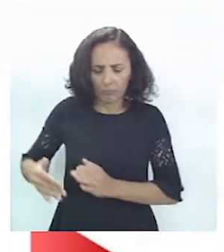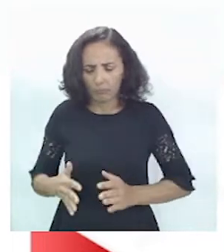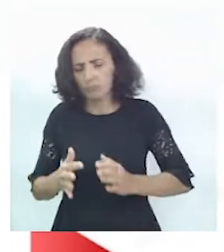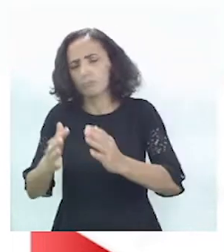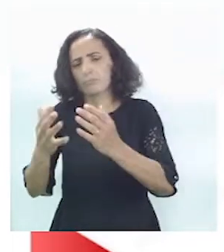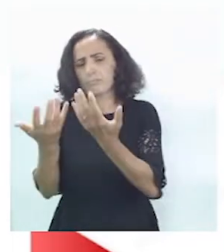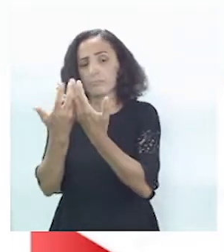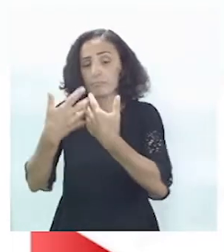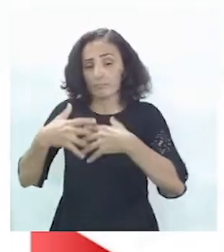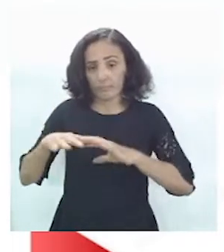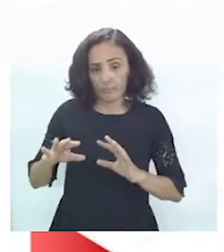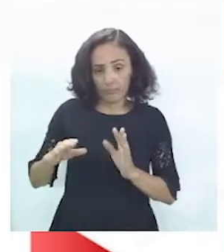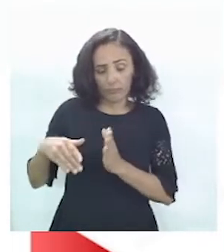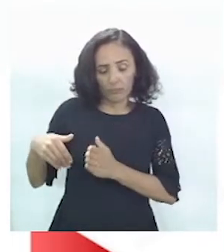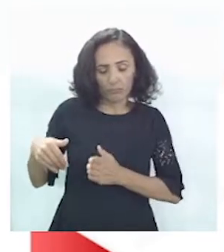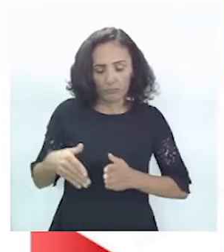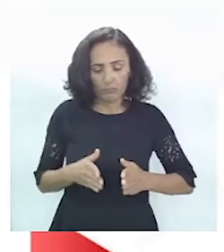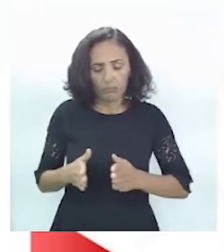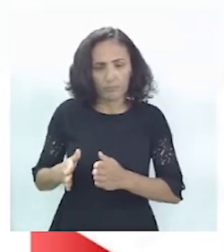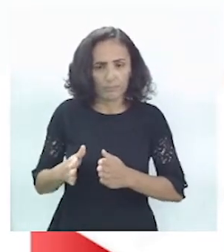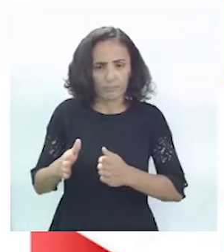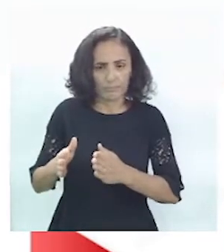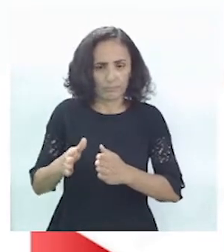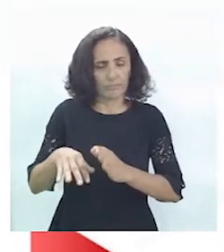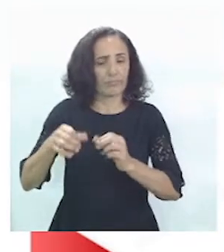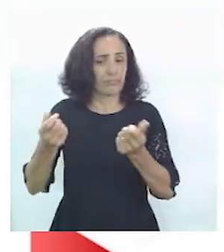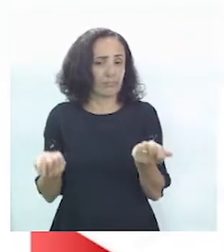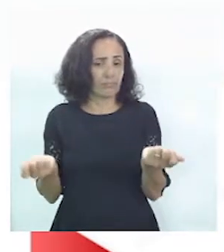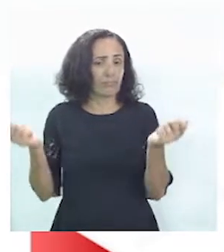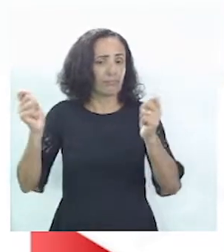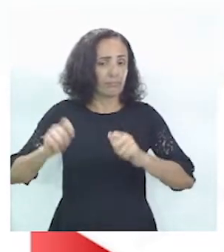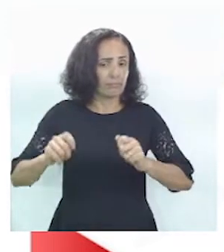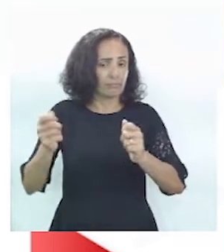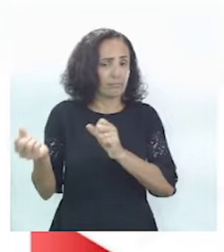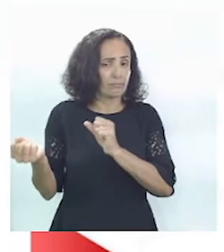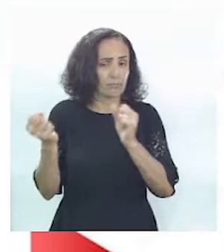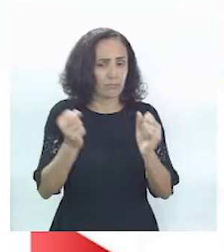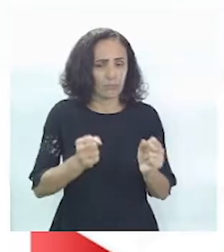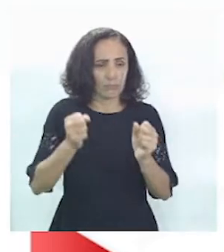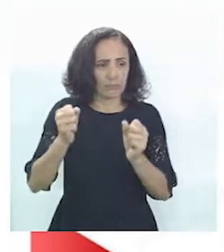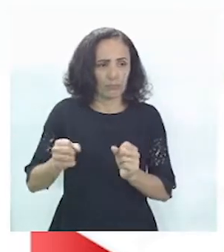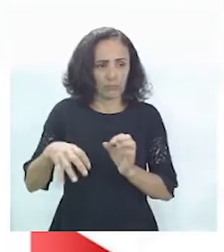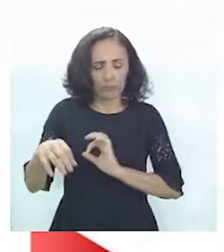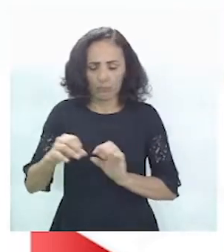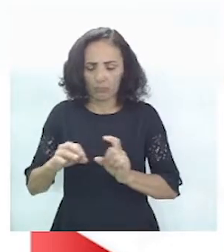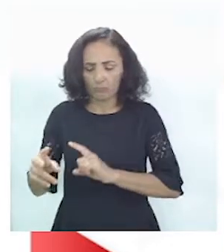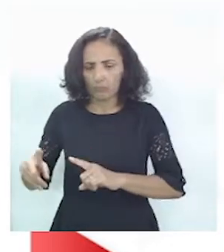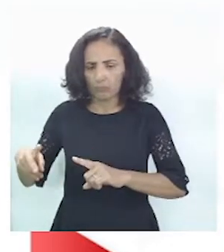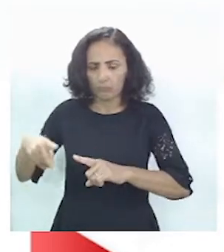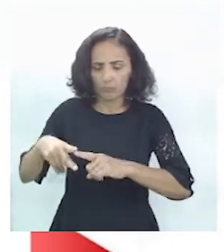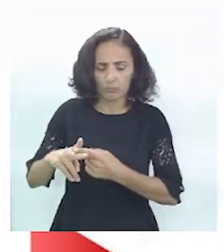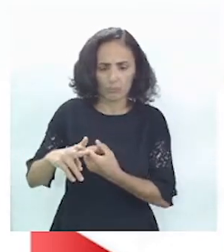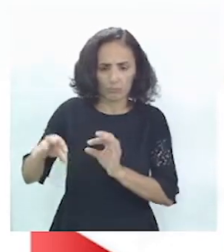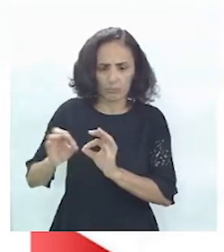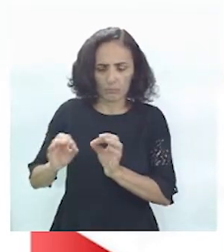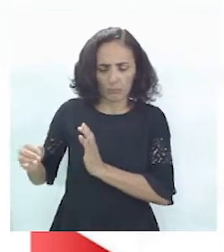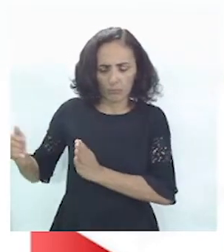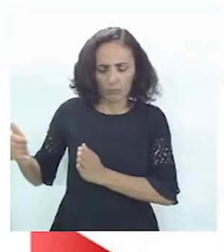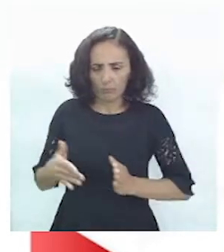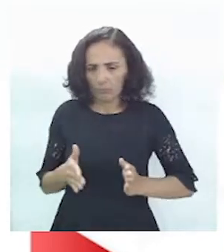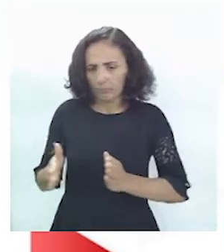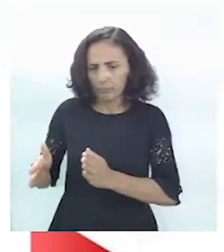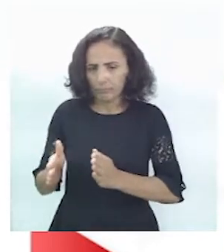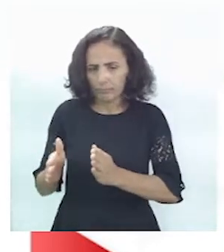rio, isso pelo canal de fuga. Assim, a potência que é hidráulica, ela vai ser transformada em